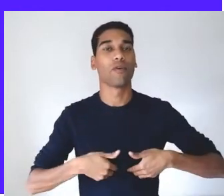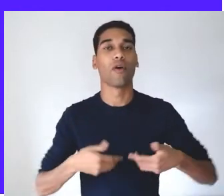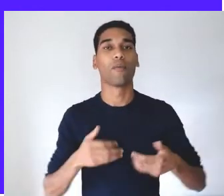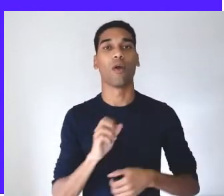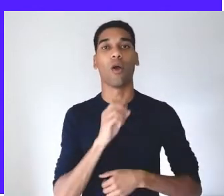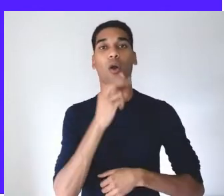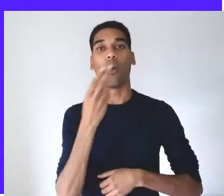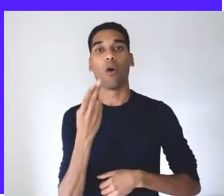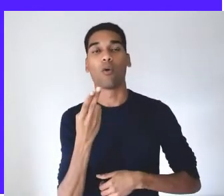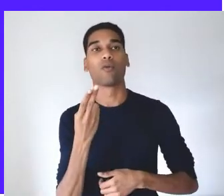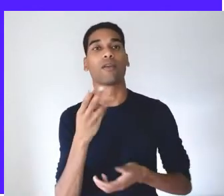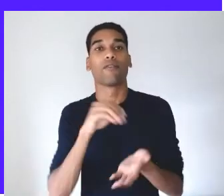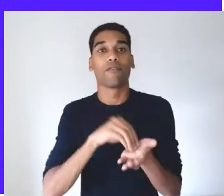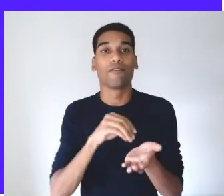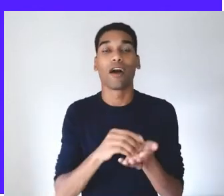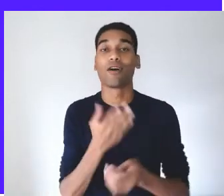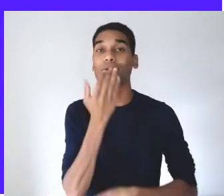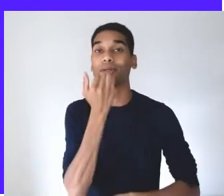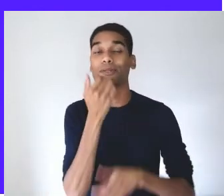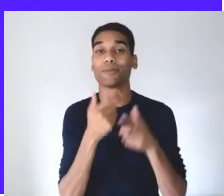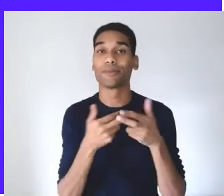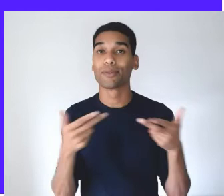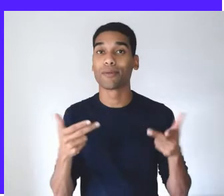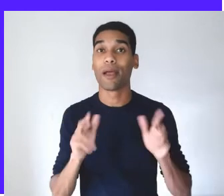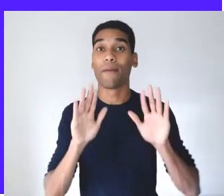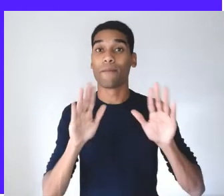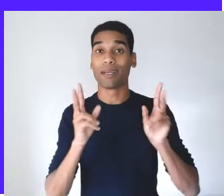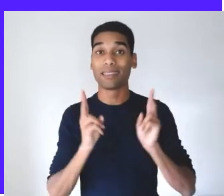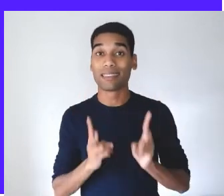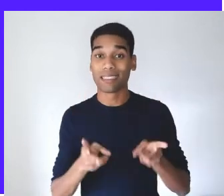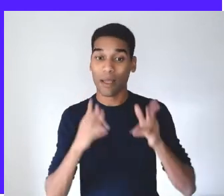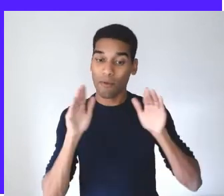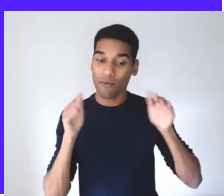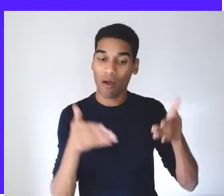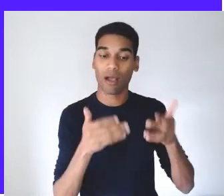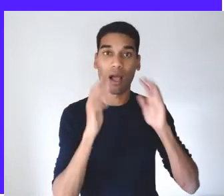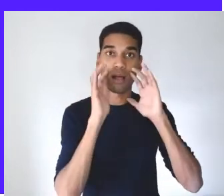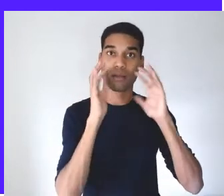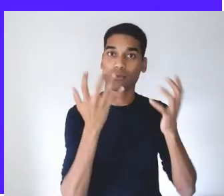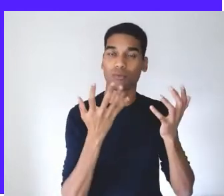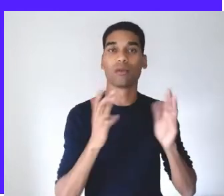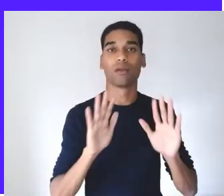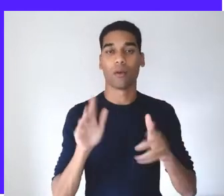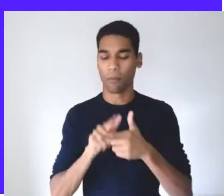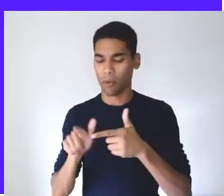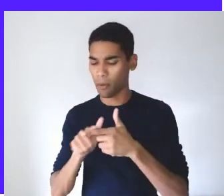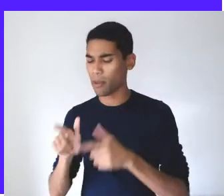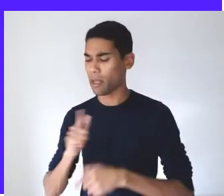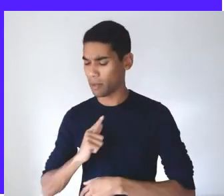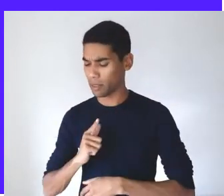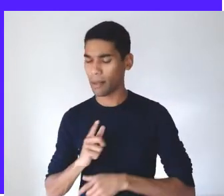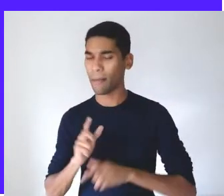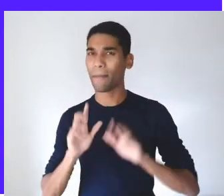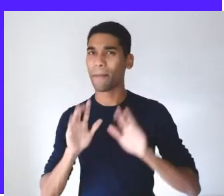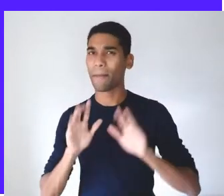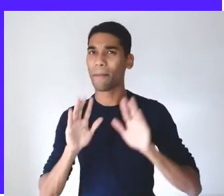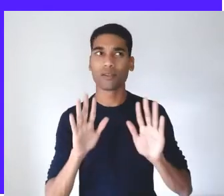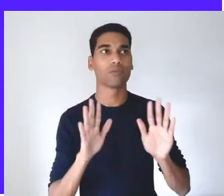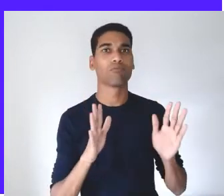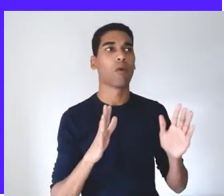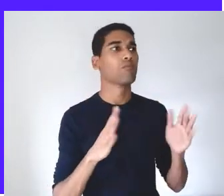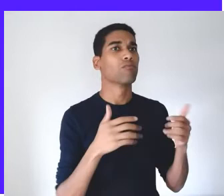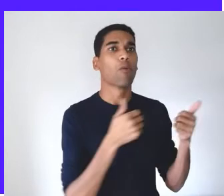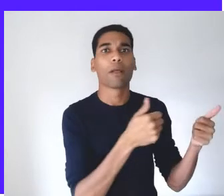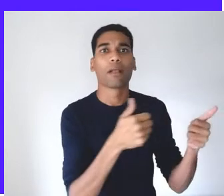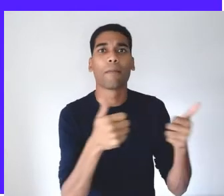Mas também olhando para a solução, ou seja, o problema existe, a gente sabe o que que tá funcionando. Assim, no índice, como que a gente